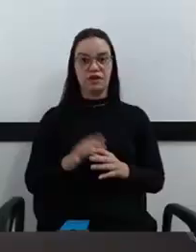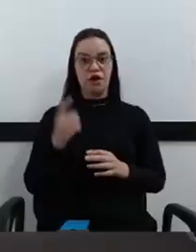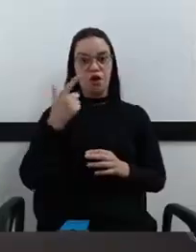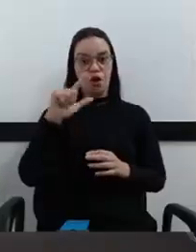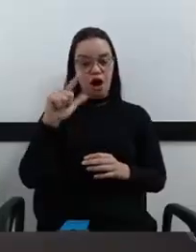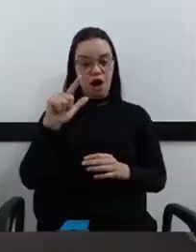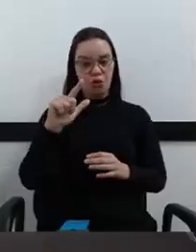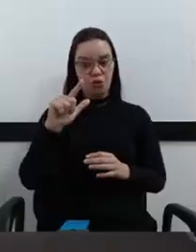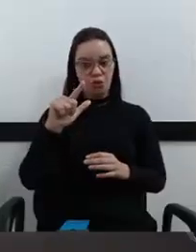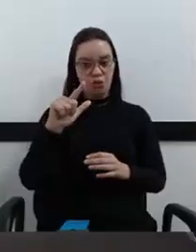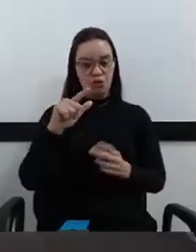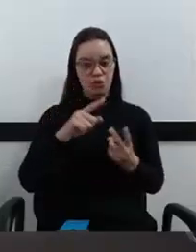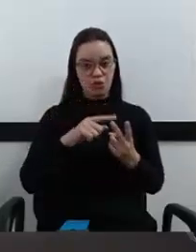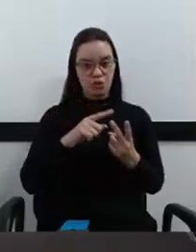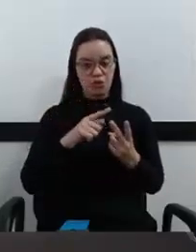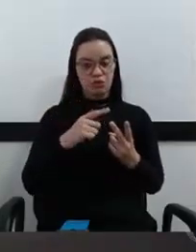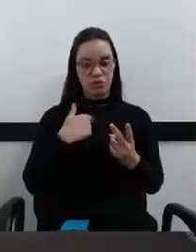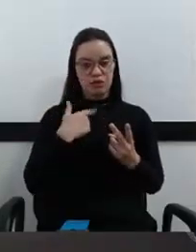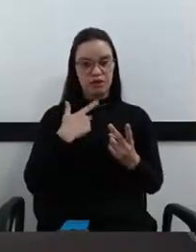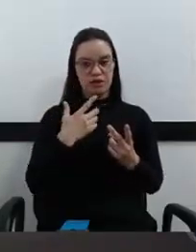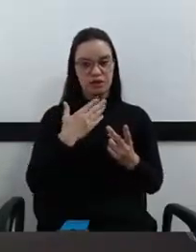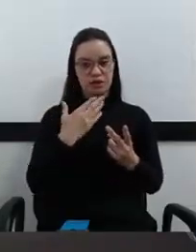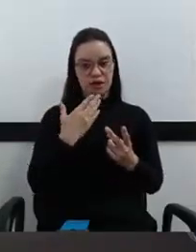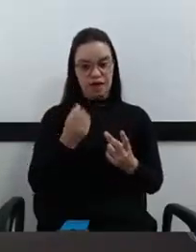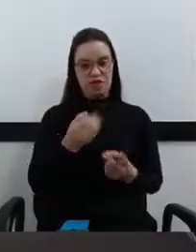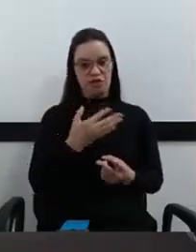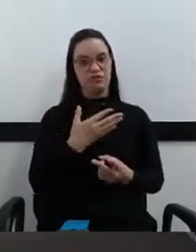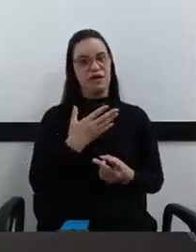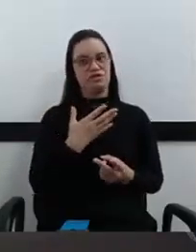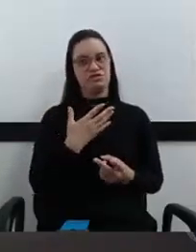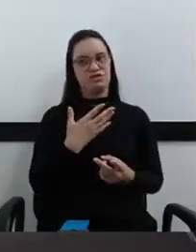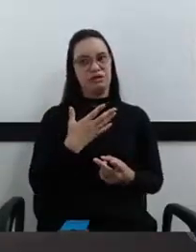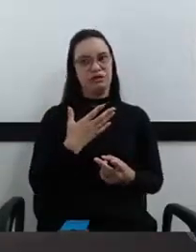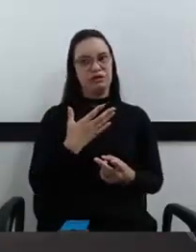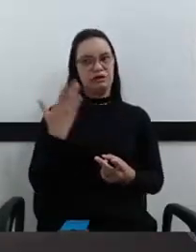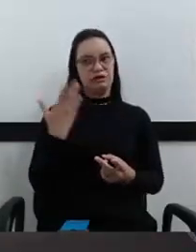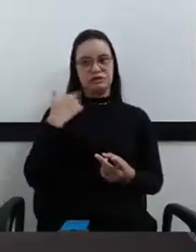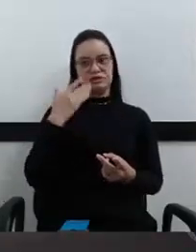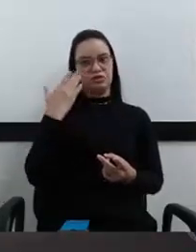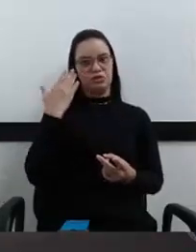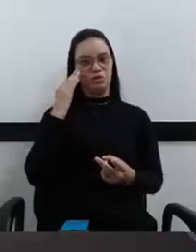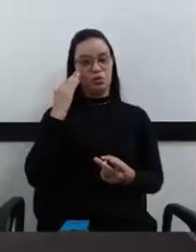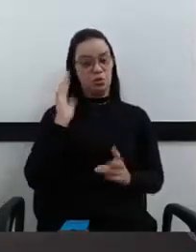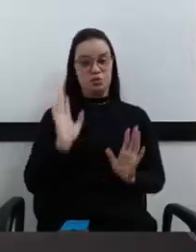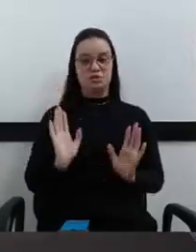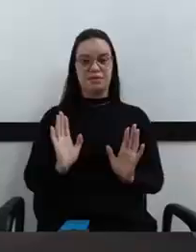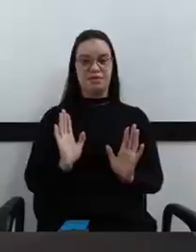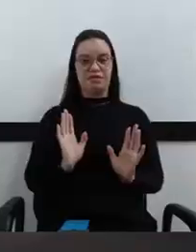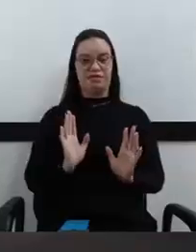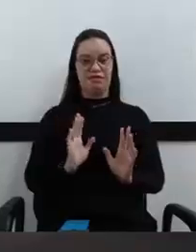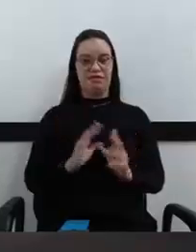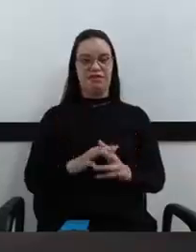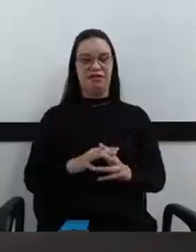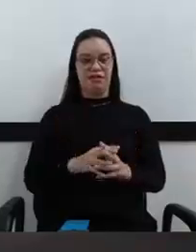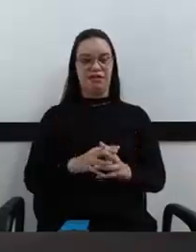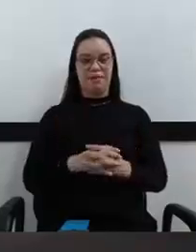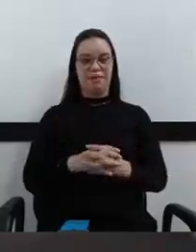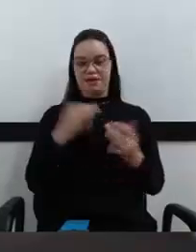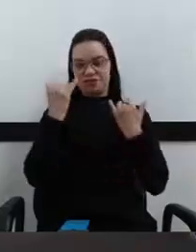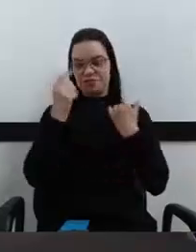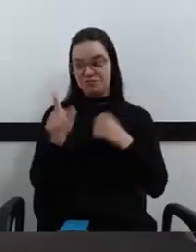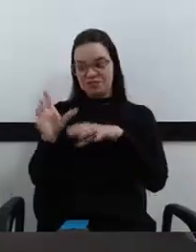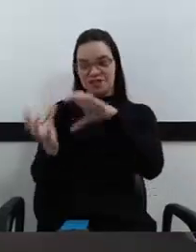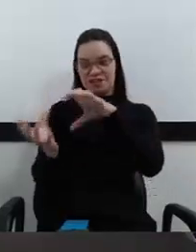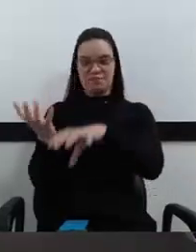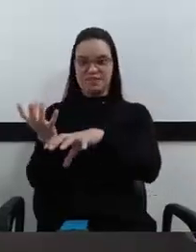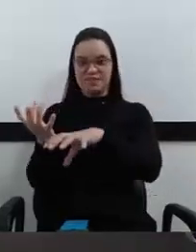seria e aqui eu confesso que é novidade, eu também não... Eu acompanho os cenários de Brasília com base nos informativos da associação,